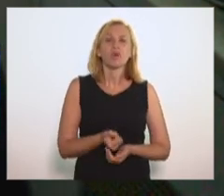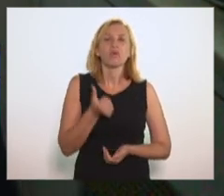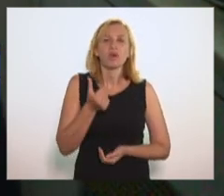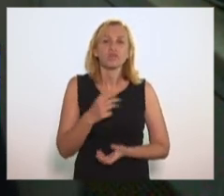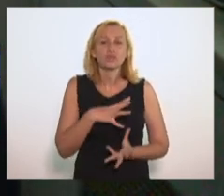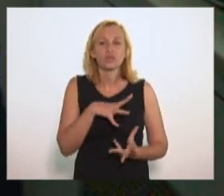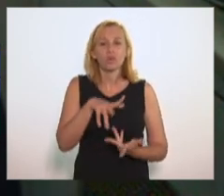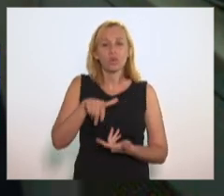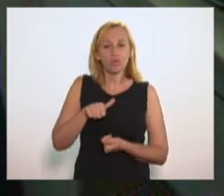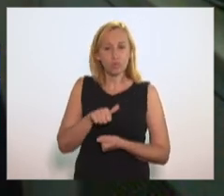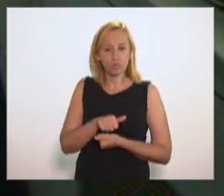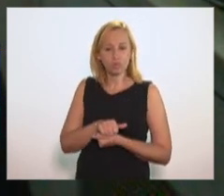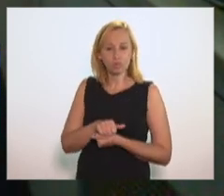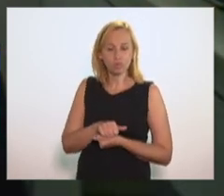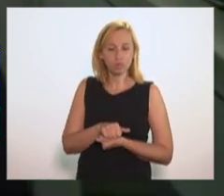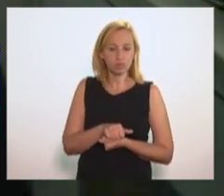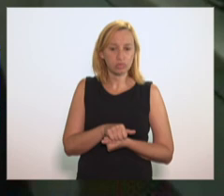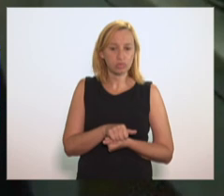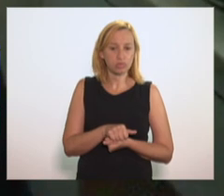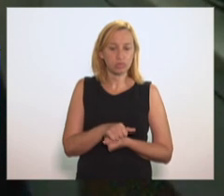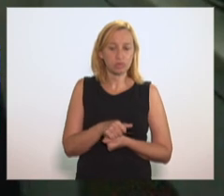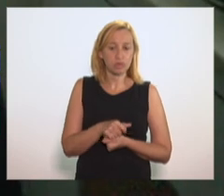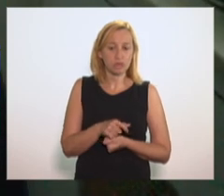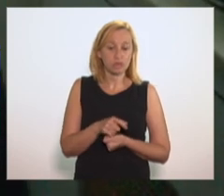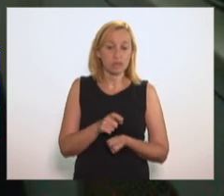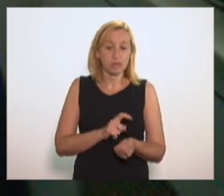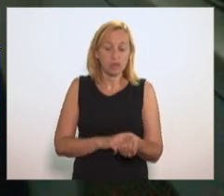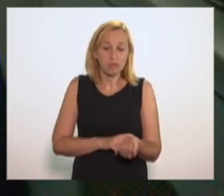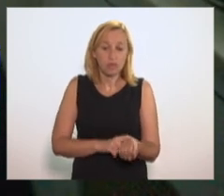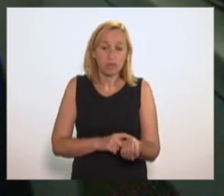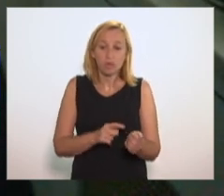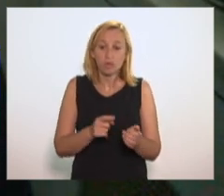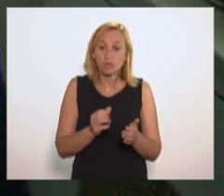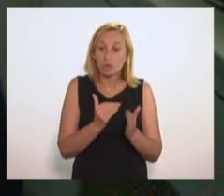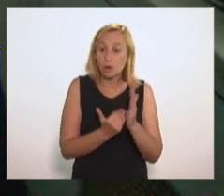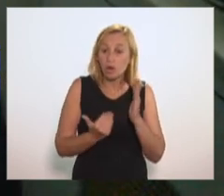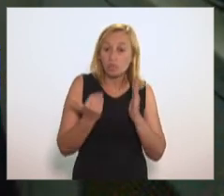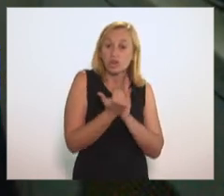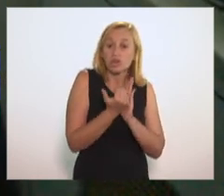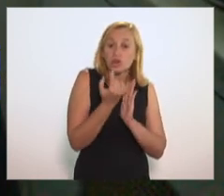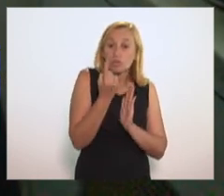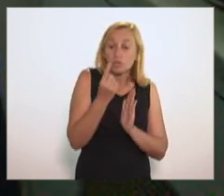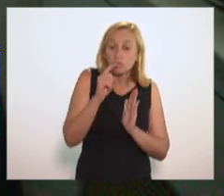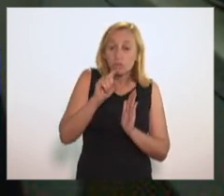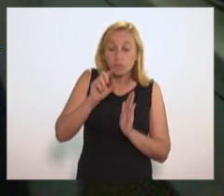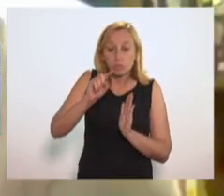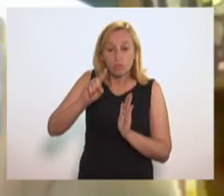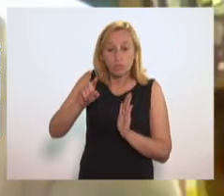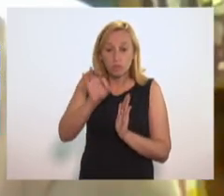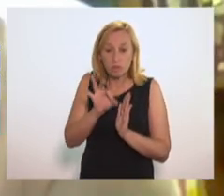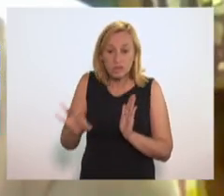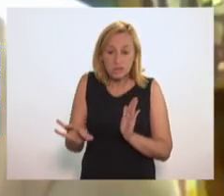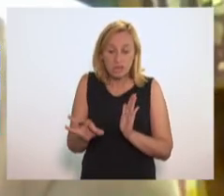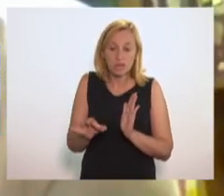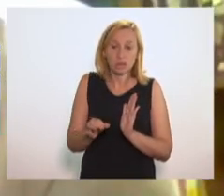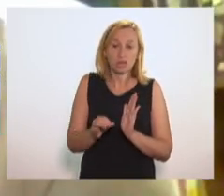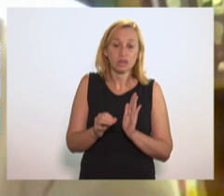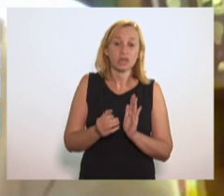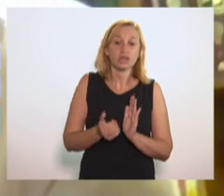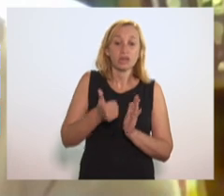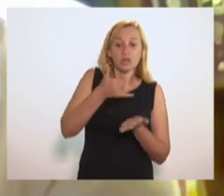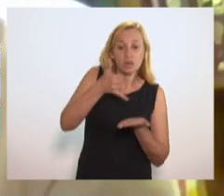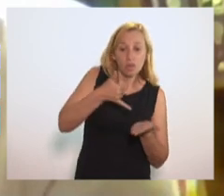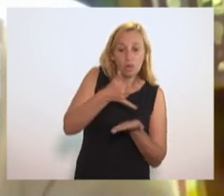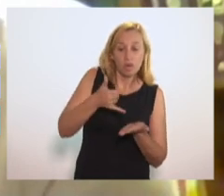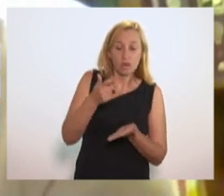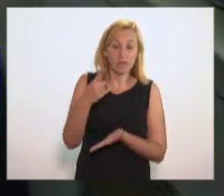quando a gente aumenta uma alíquota de um ponto percentual em cima de óleo e